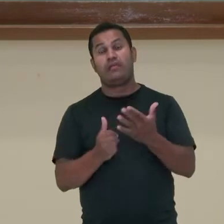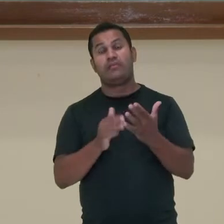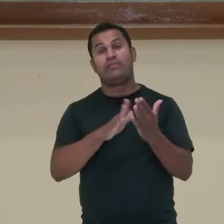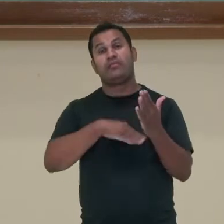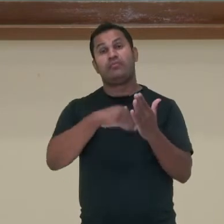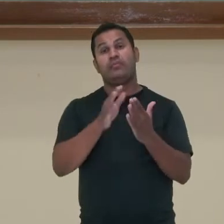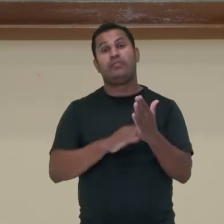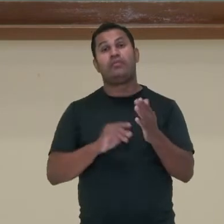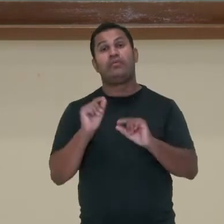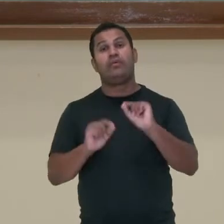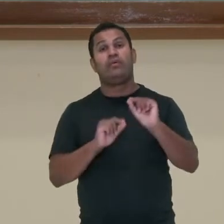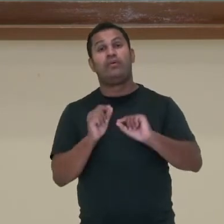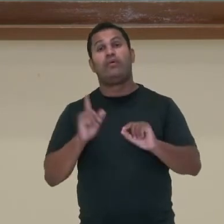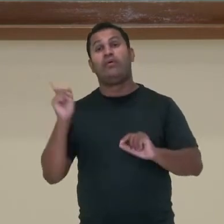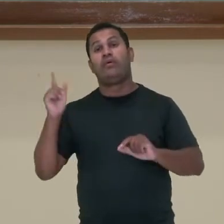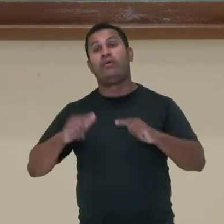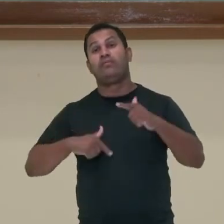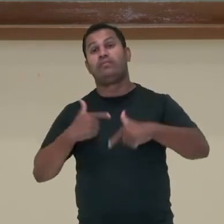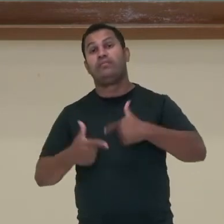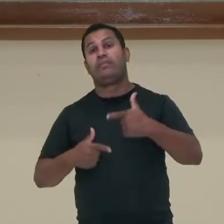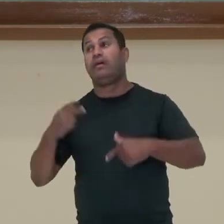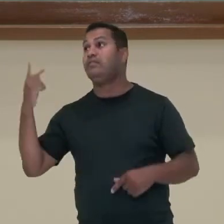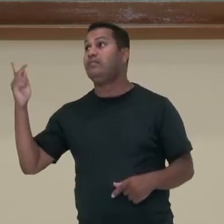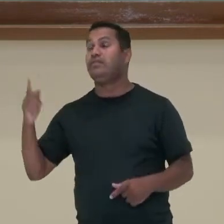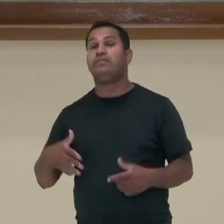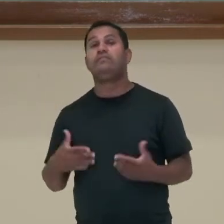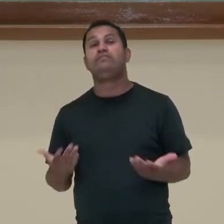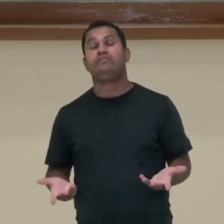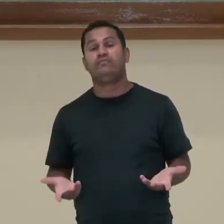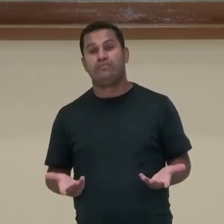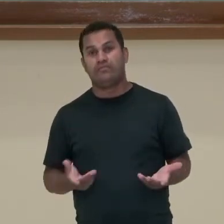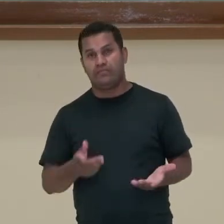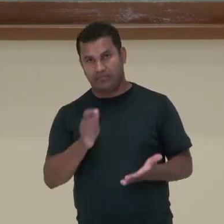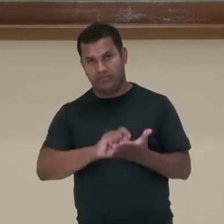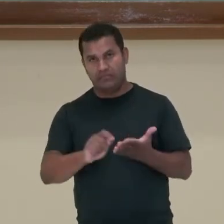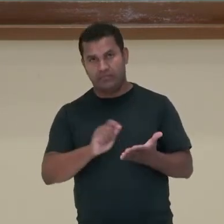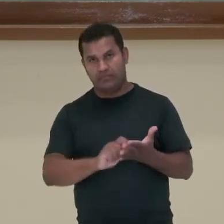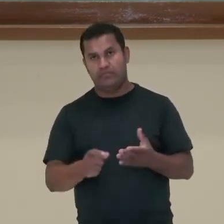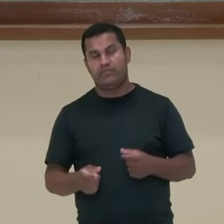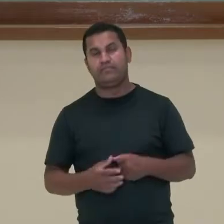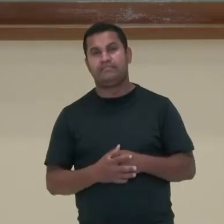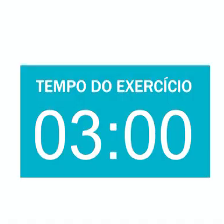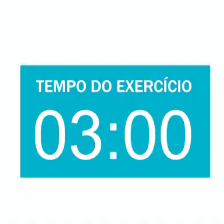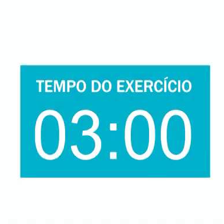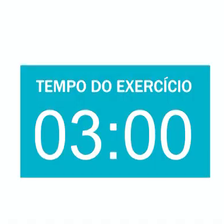do quê? Que ele gostou, inclusive. Escreve para mim, fico aguardando vocês. Até daqui a pouquinho.